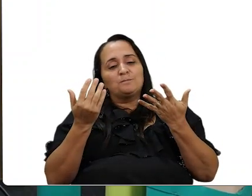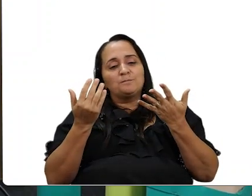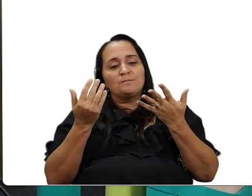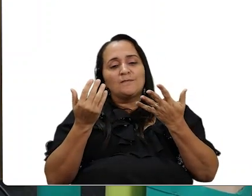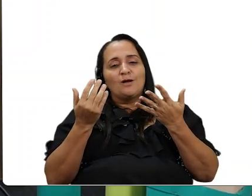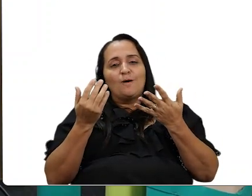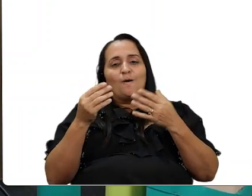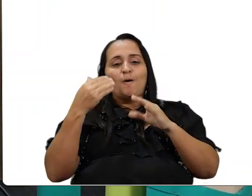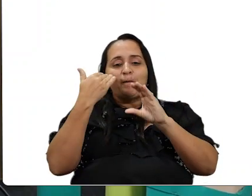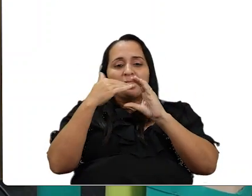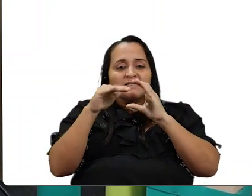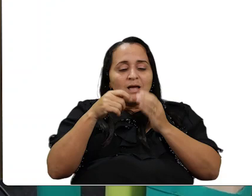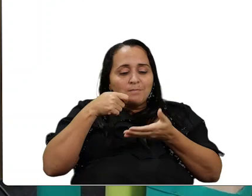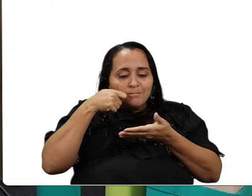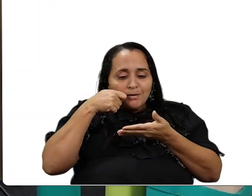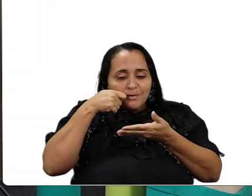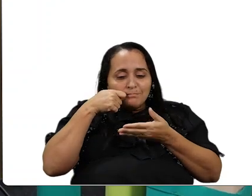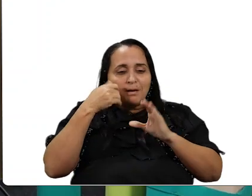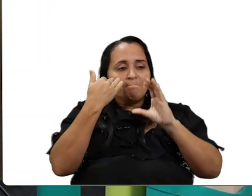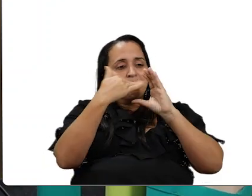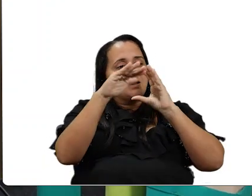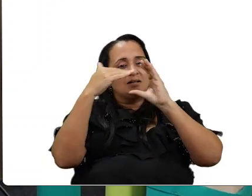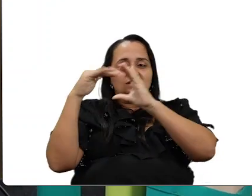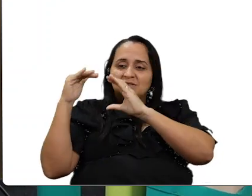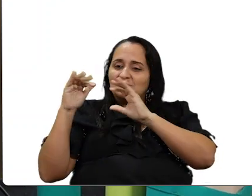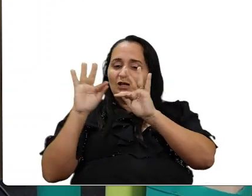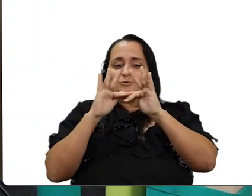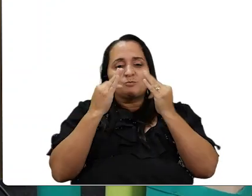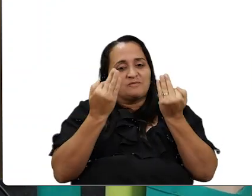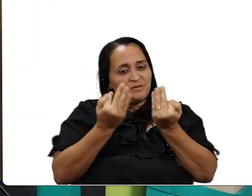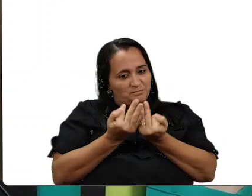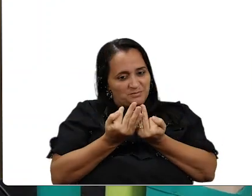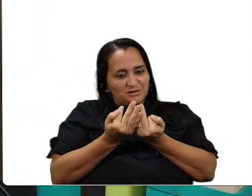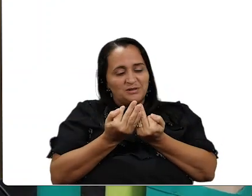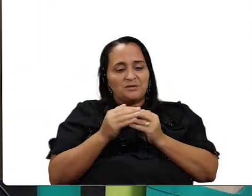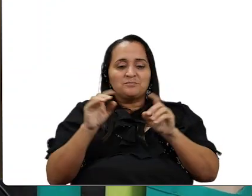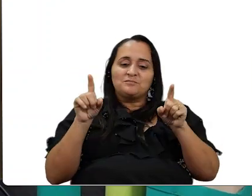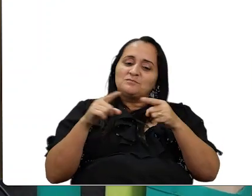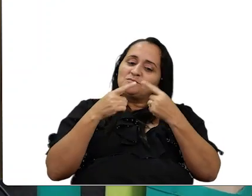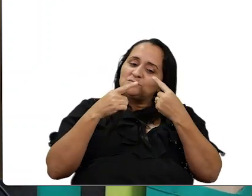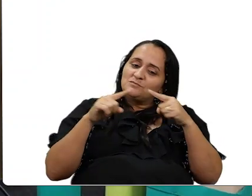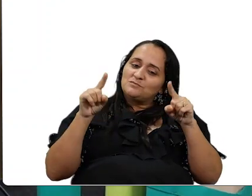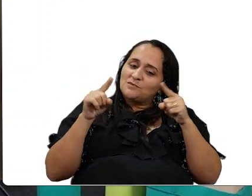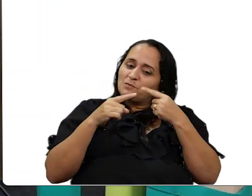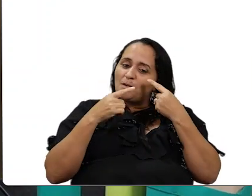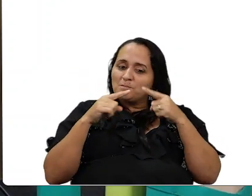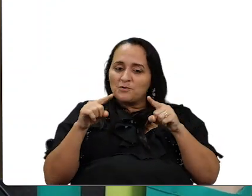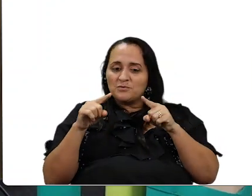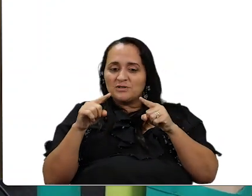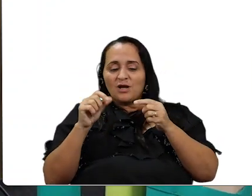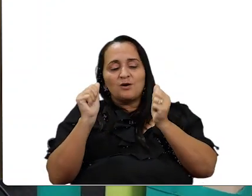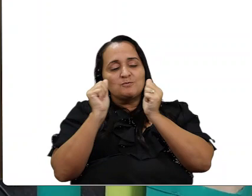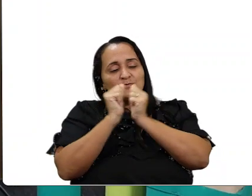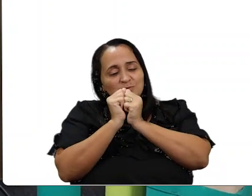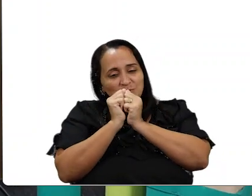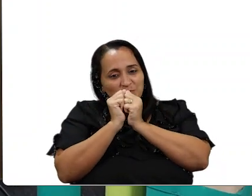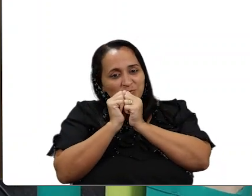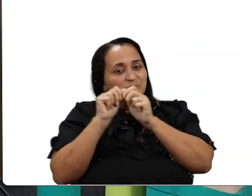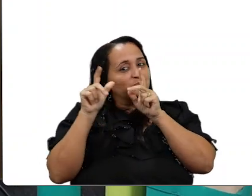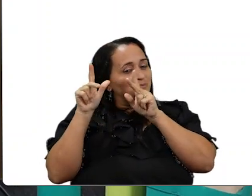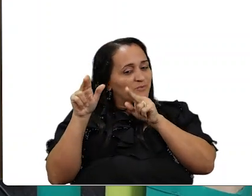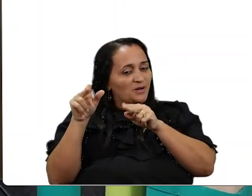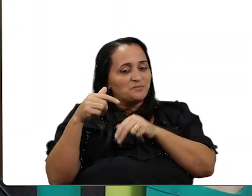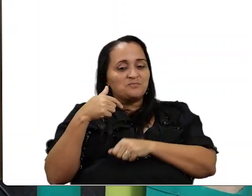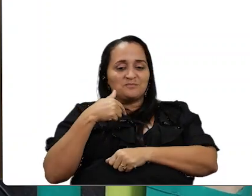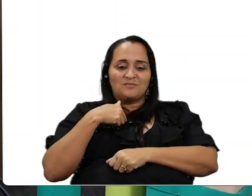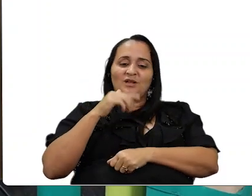uma mensagem de áudio, mandar para sua família depois de contar para a música, compondo uma música na voz do galo. Eu